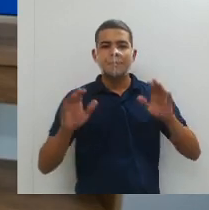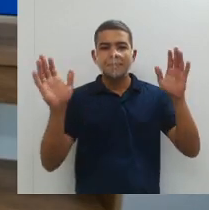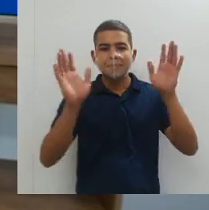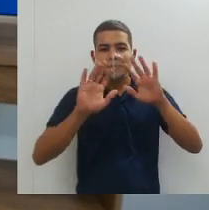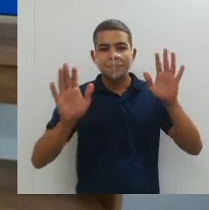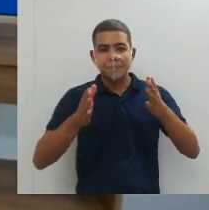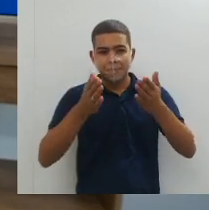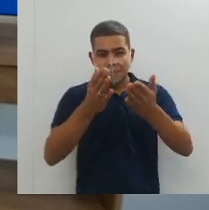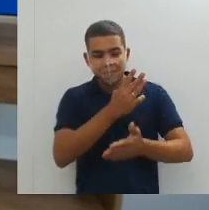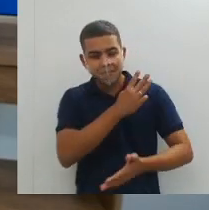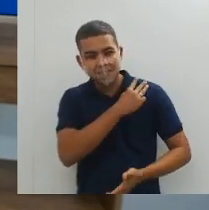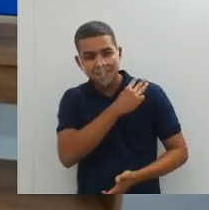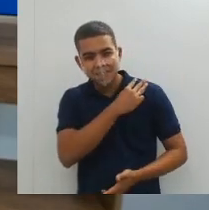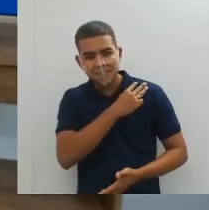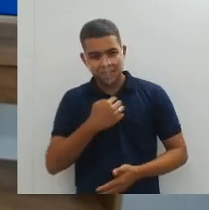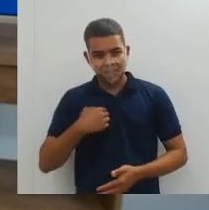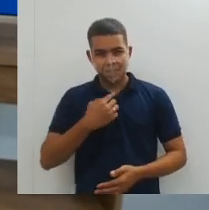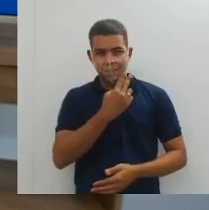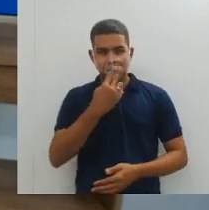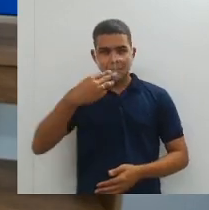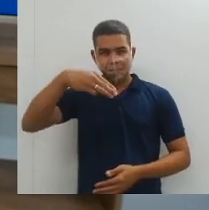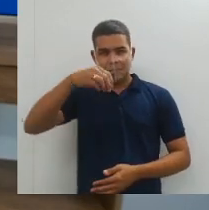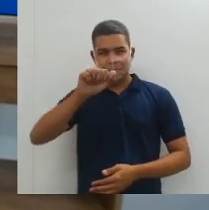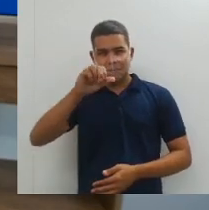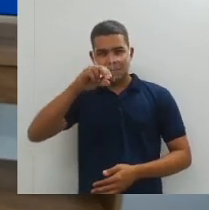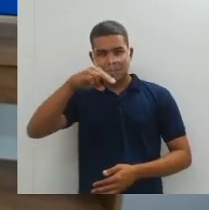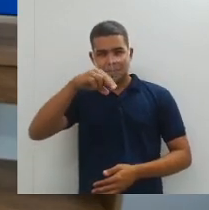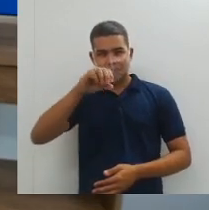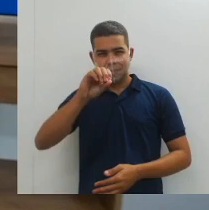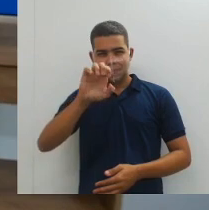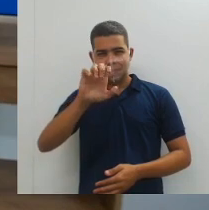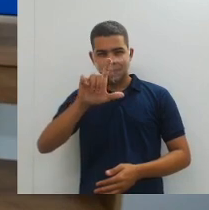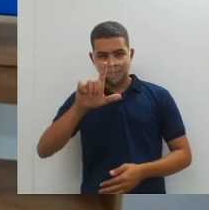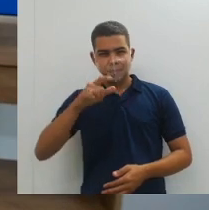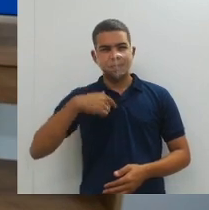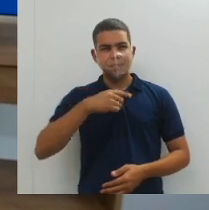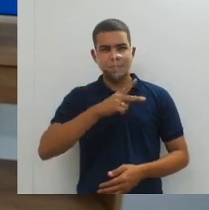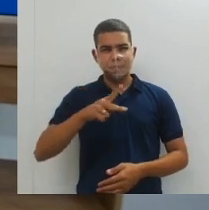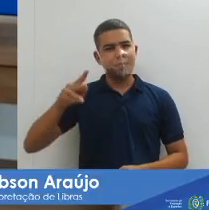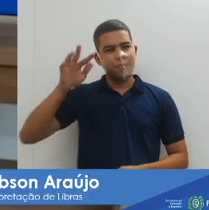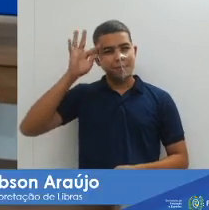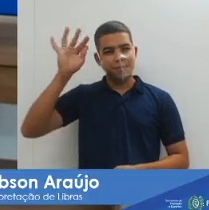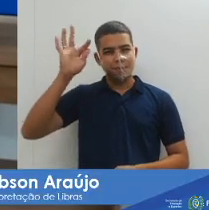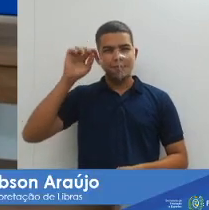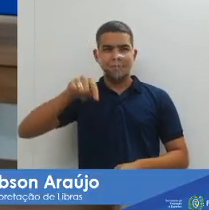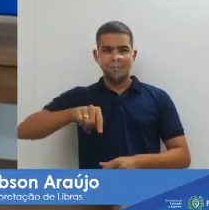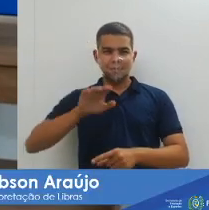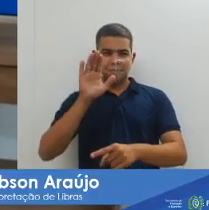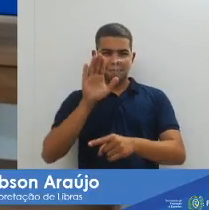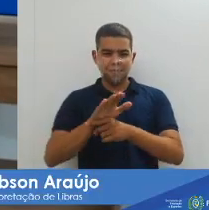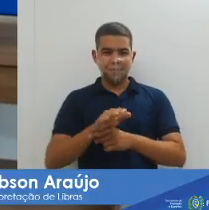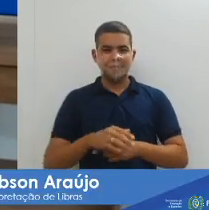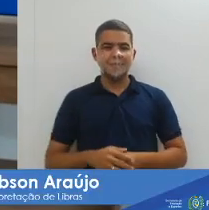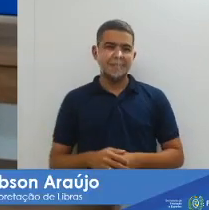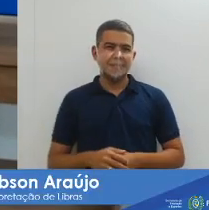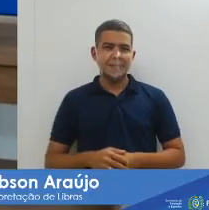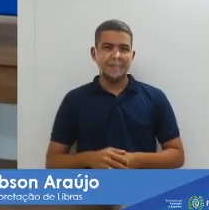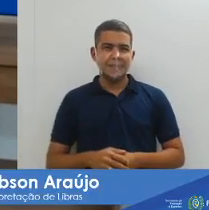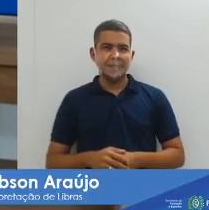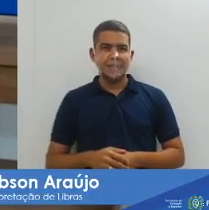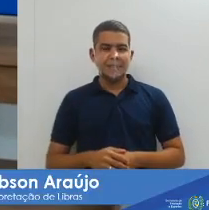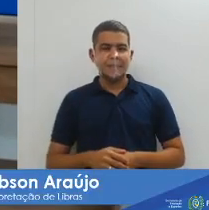Olá, fera do segundo ano, eu sou Manuel Moura e serei seu professor de filosofia nesta tarde, em